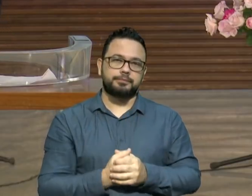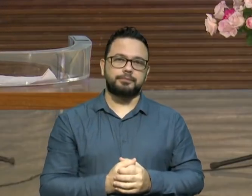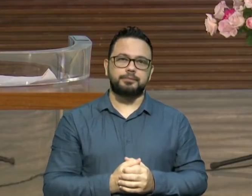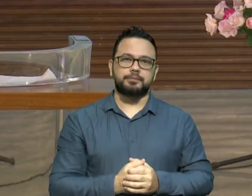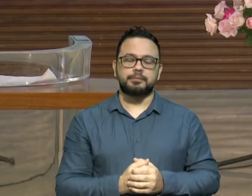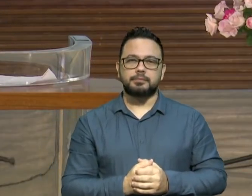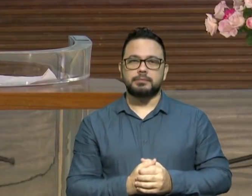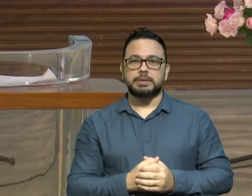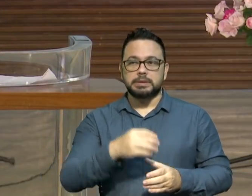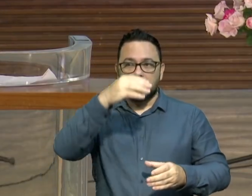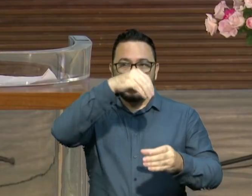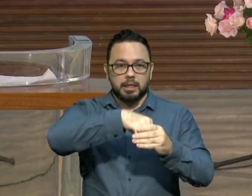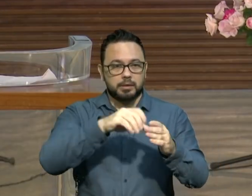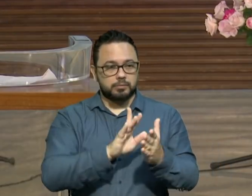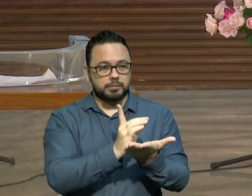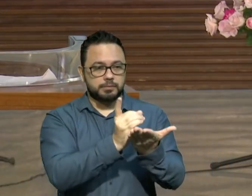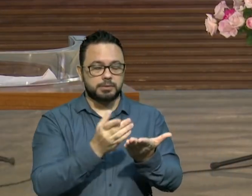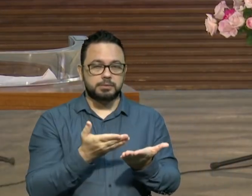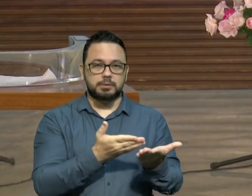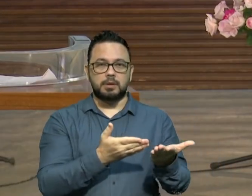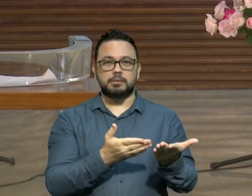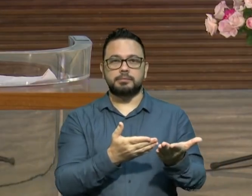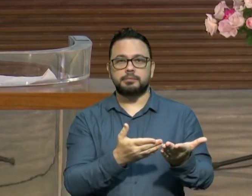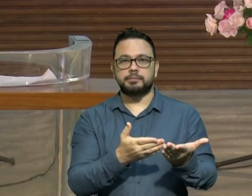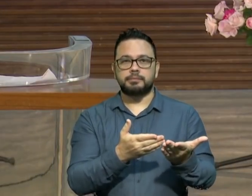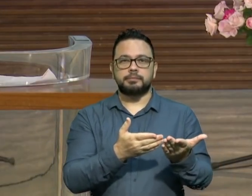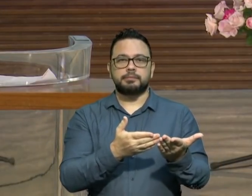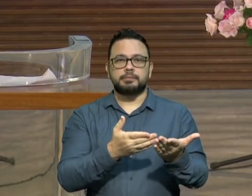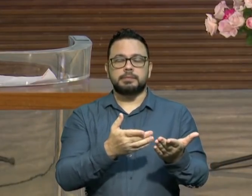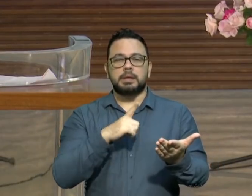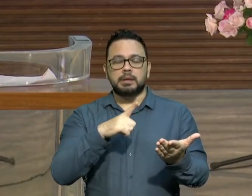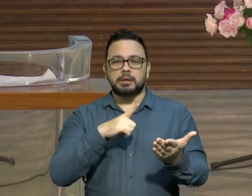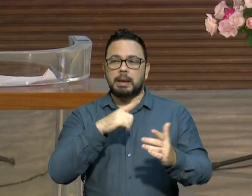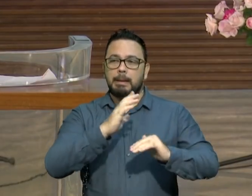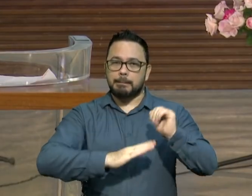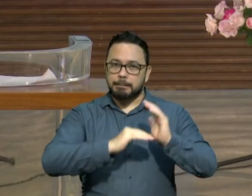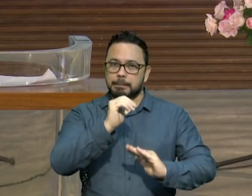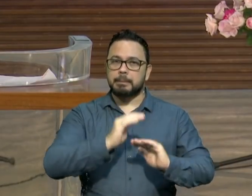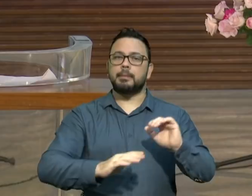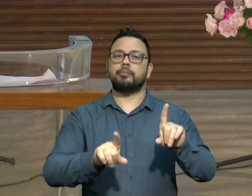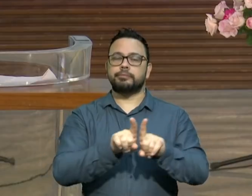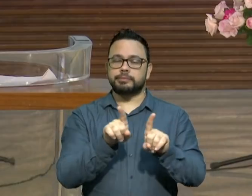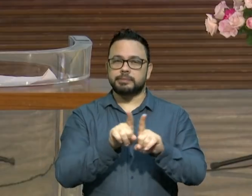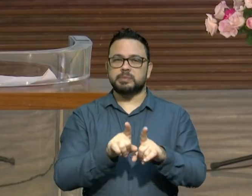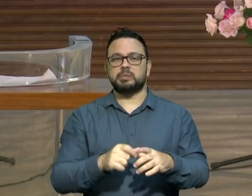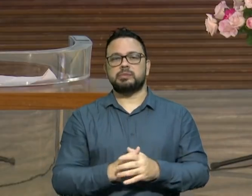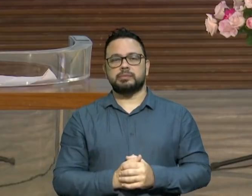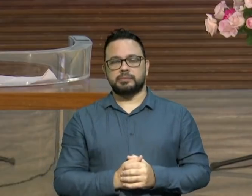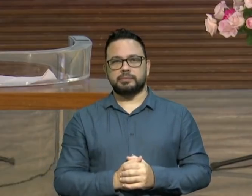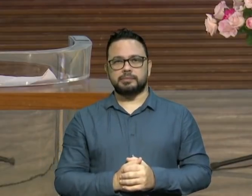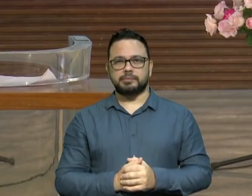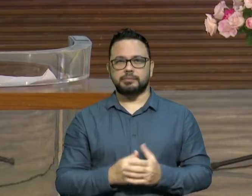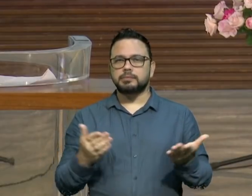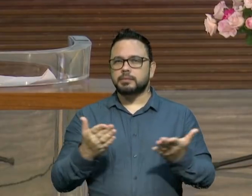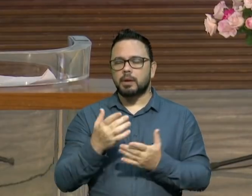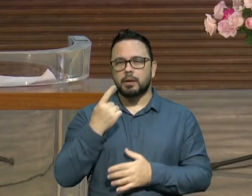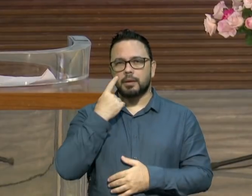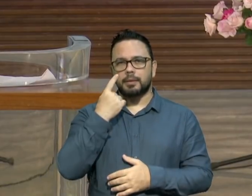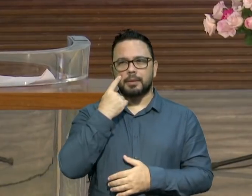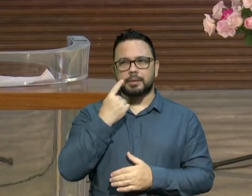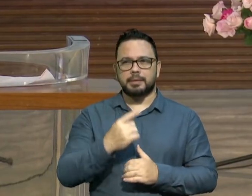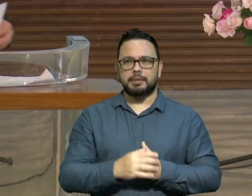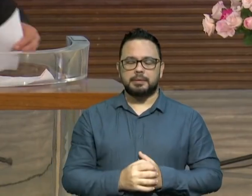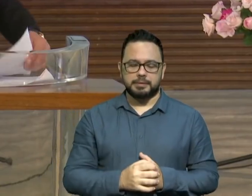isso é parte essencial do evangelho e tem implicações práticas e nós vamos agora entrar